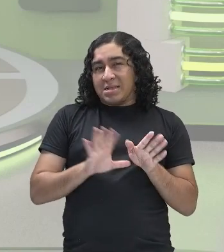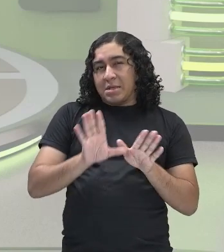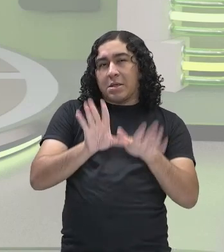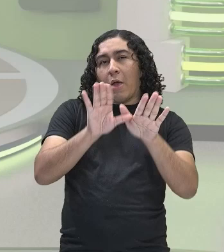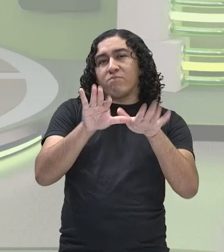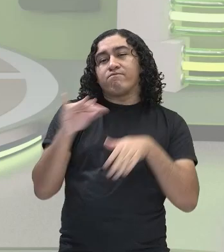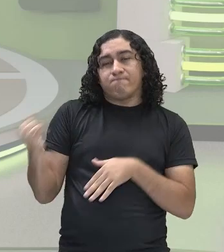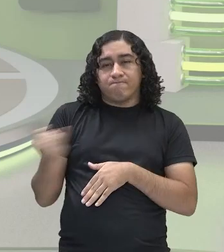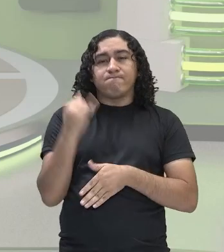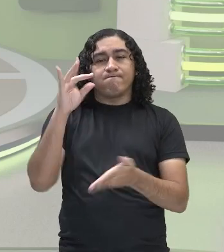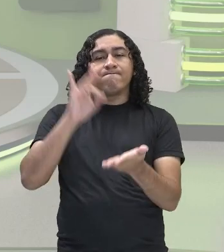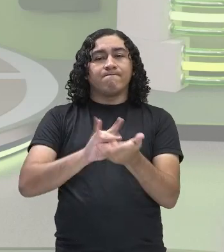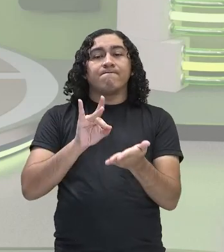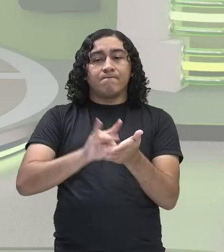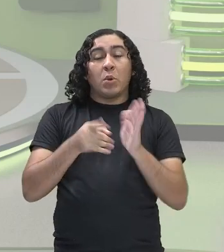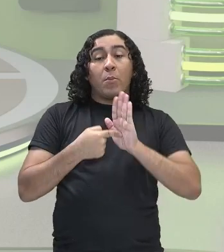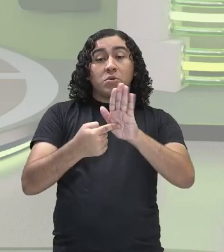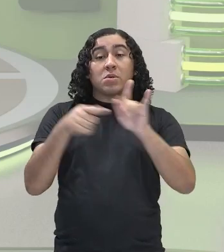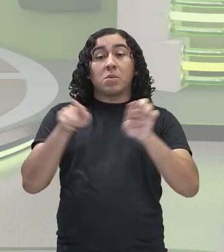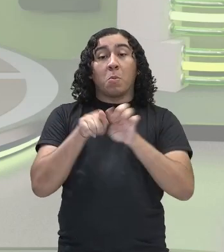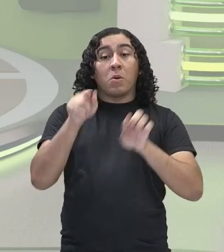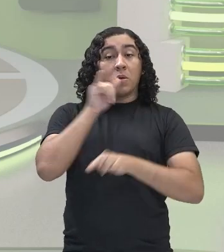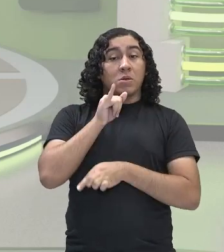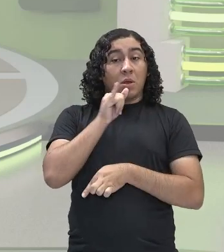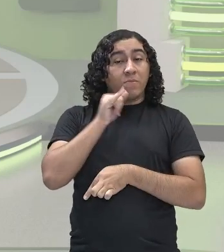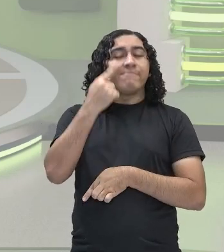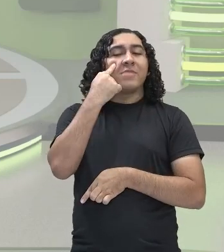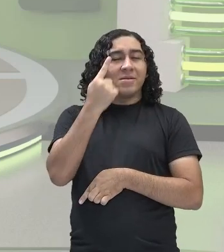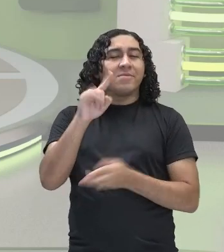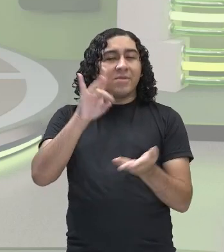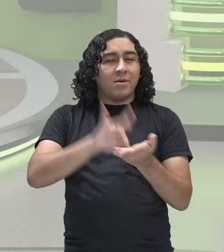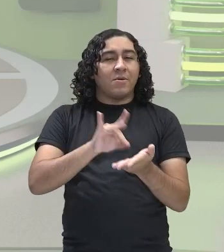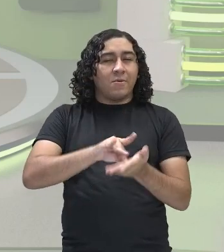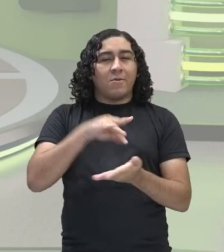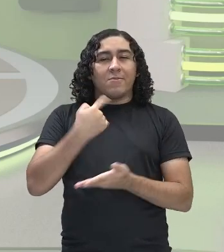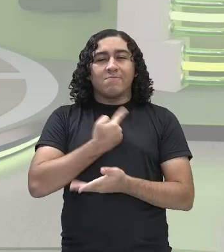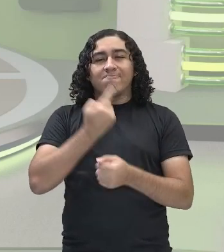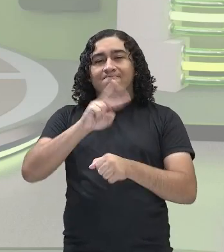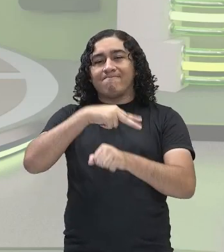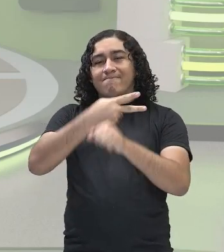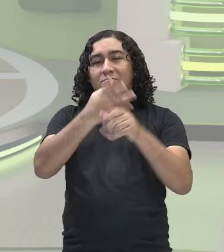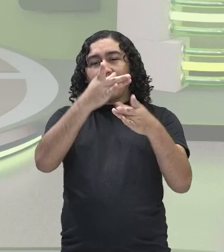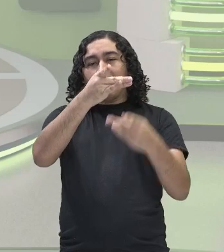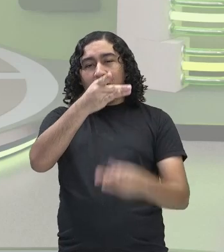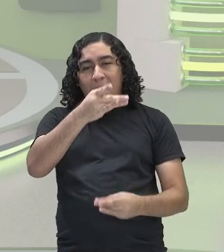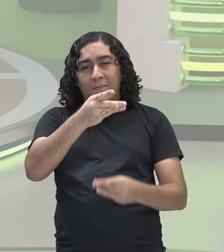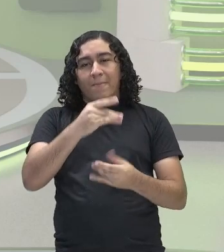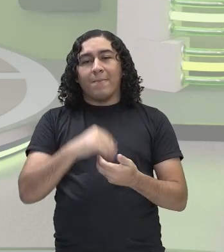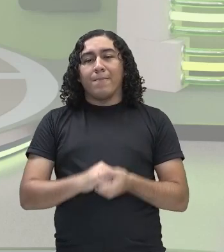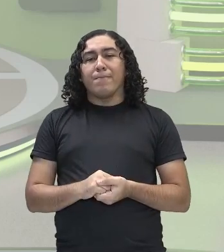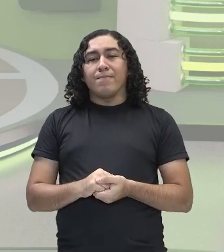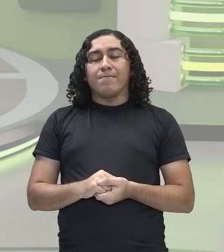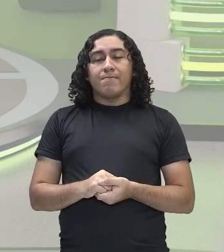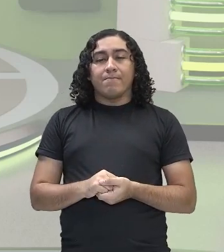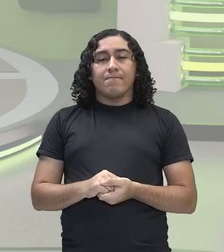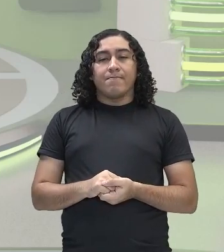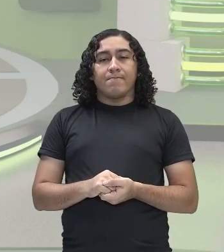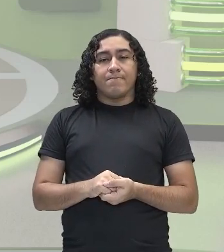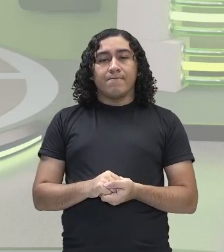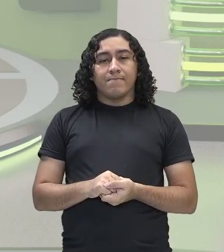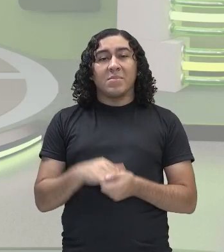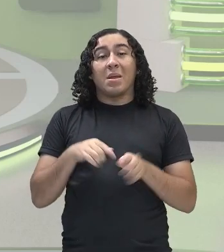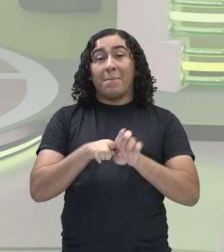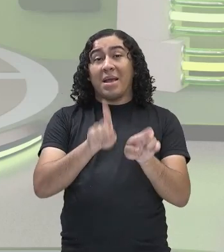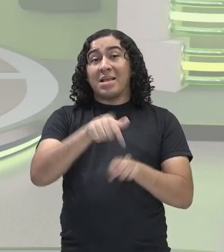importantíssimas. Mostrei para você um exemplar bem interessante, a gente vai já falar sobre ele, mas posso adiantar que é a